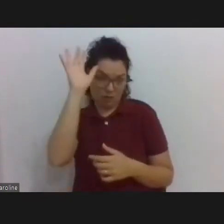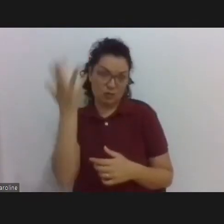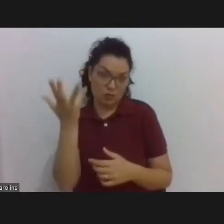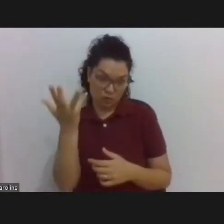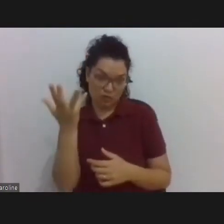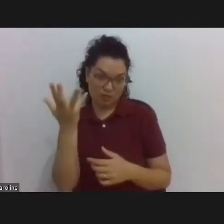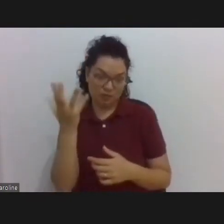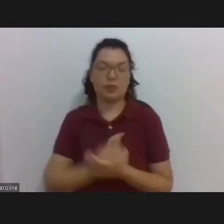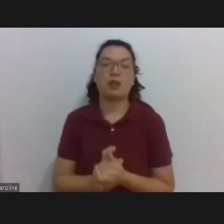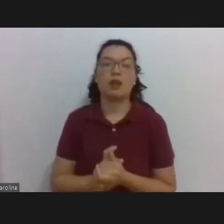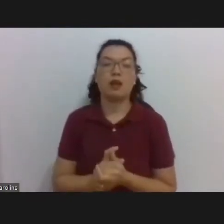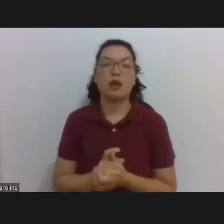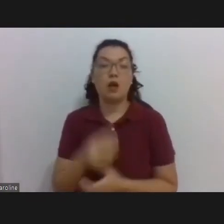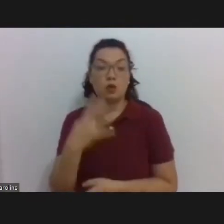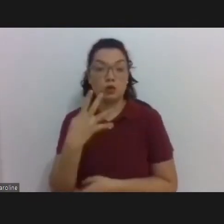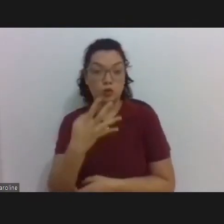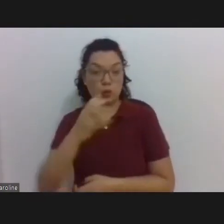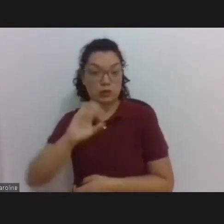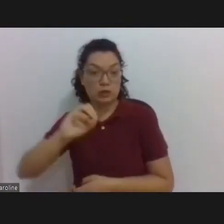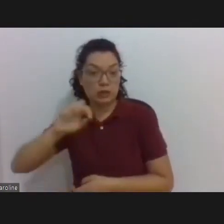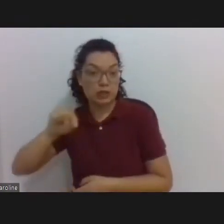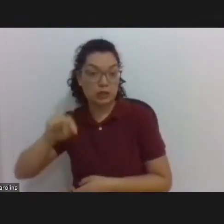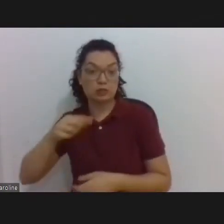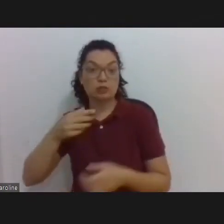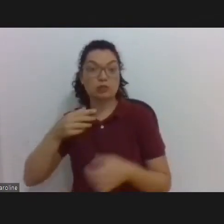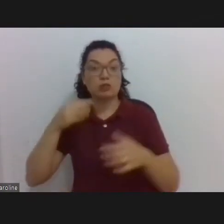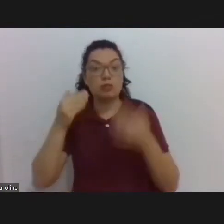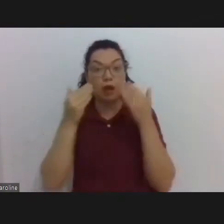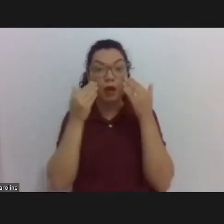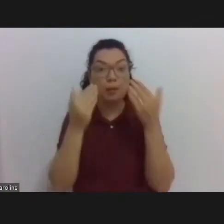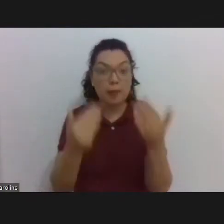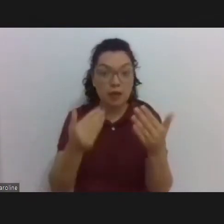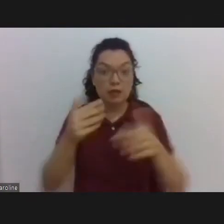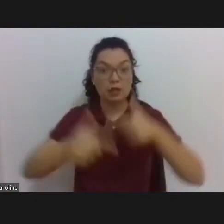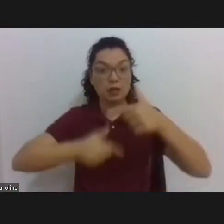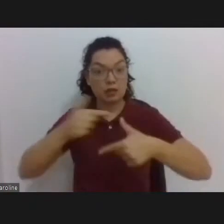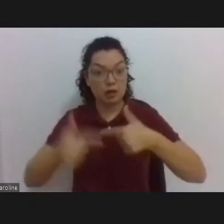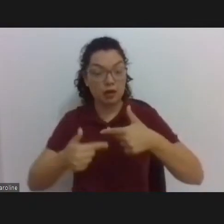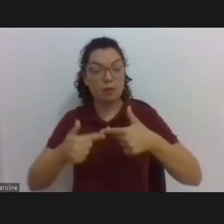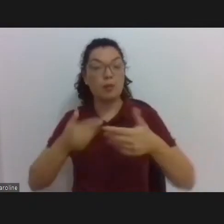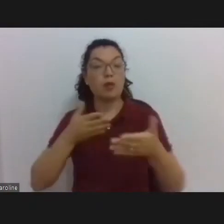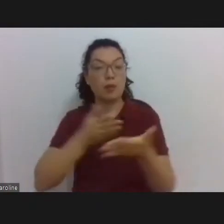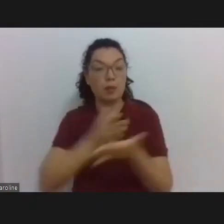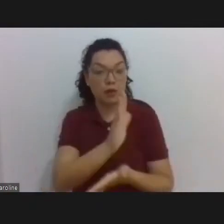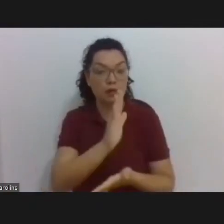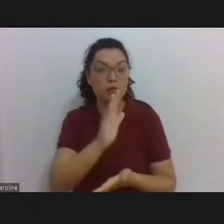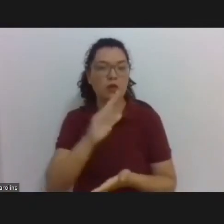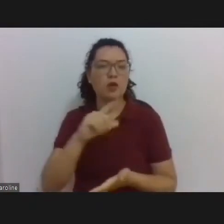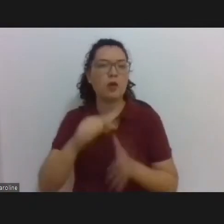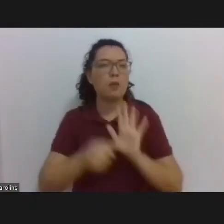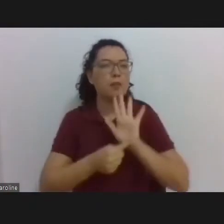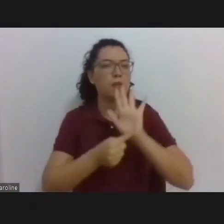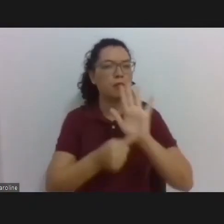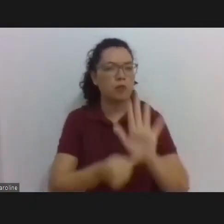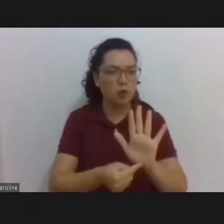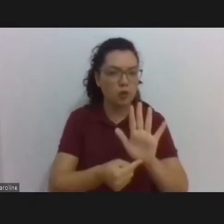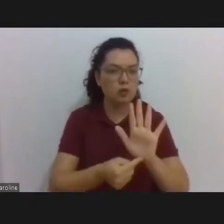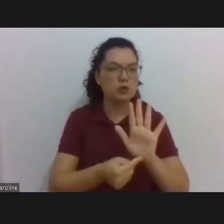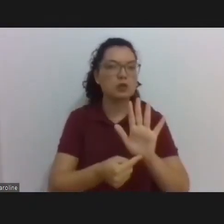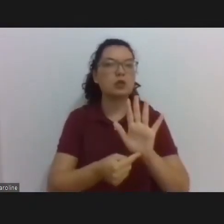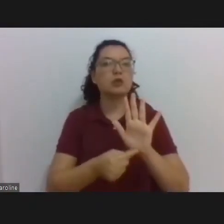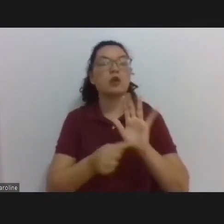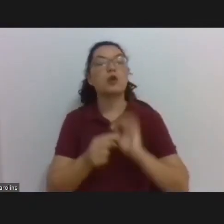trabalhos aprovados foram organizados e apresentados a partir de cinco eixos temáticos, que refletem as grandes sub-áreas de